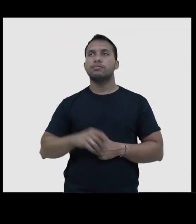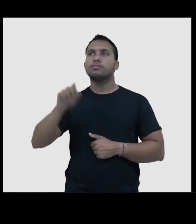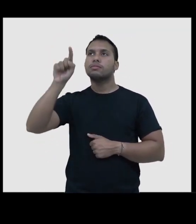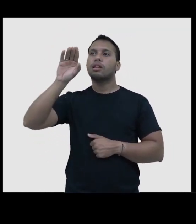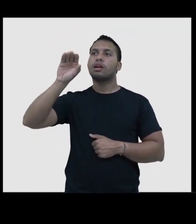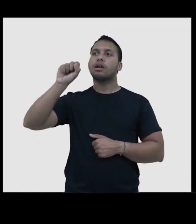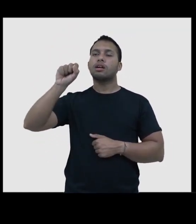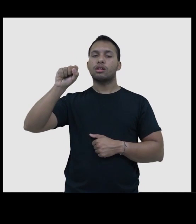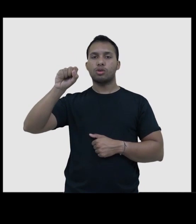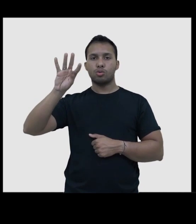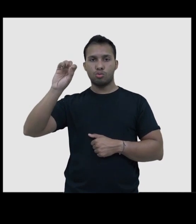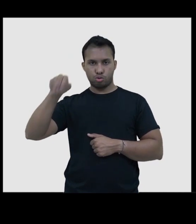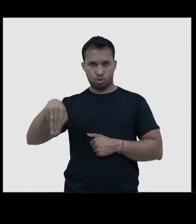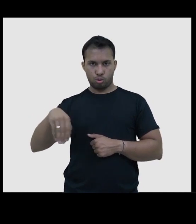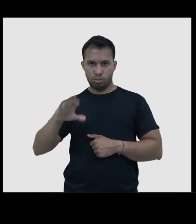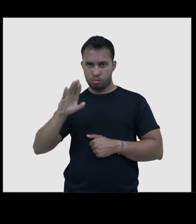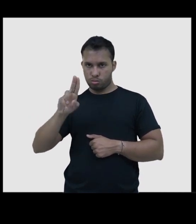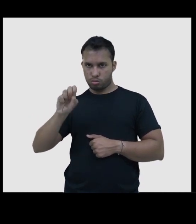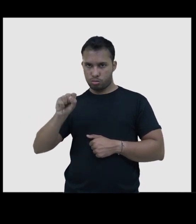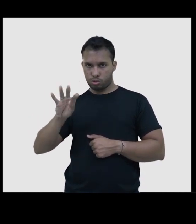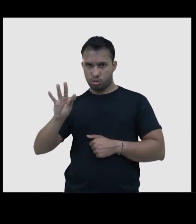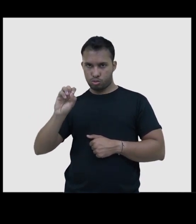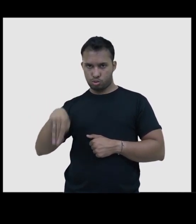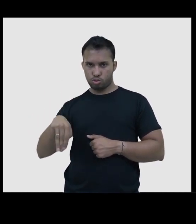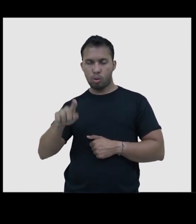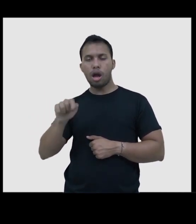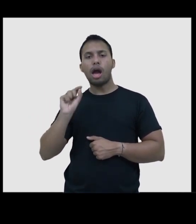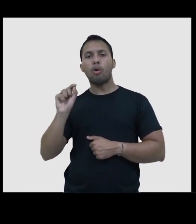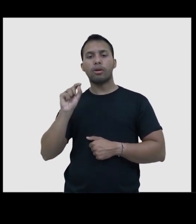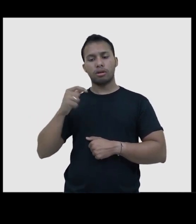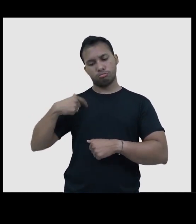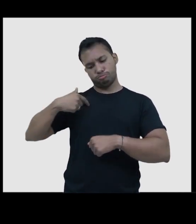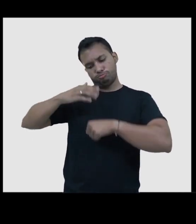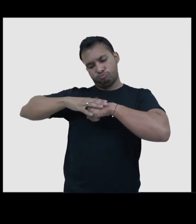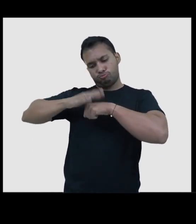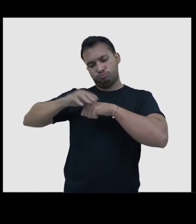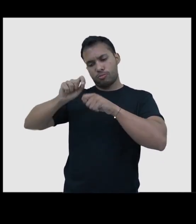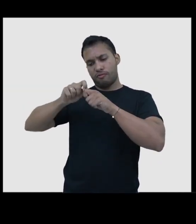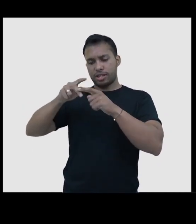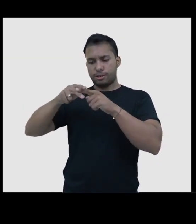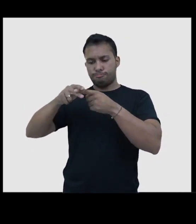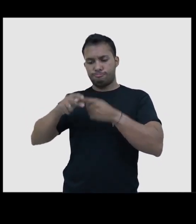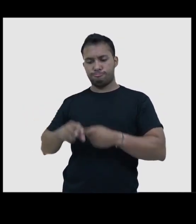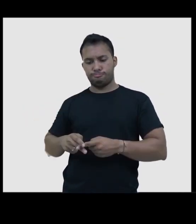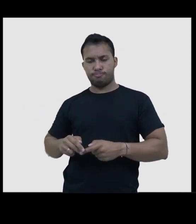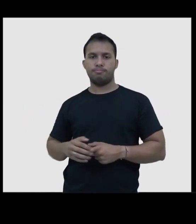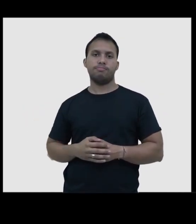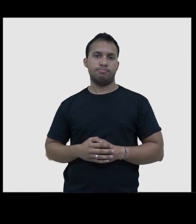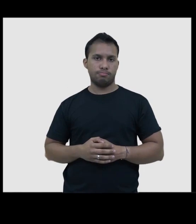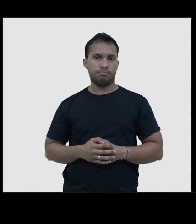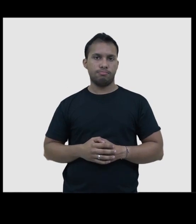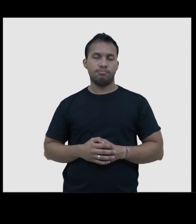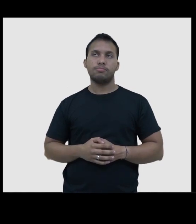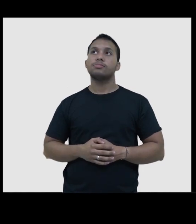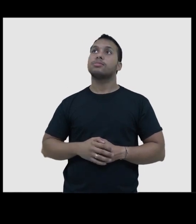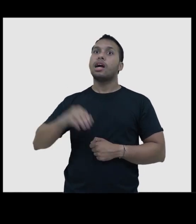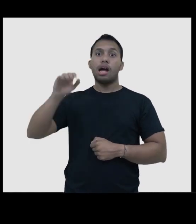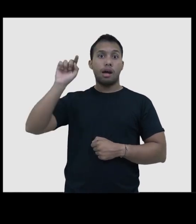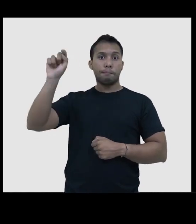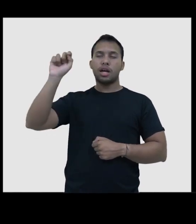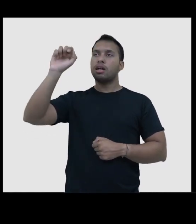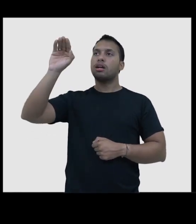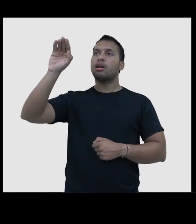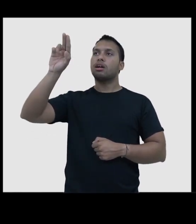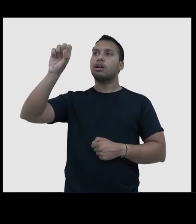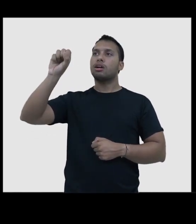seleção, a gente vai colocar aqui Custom, que a gente vai customizar as nossas propriedades, né? A gente vai